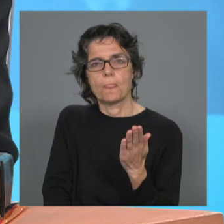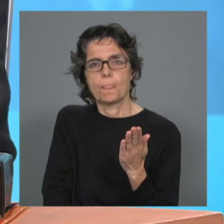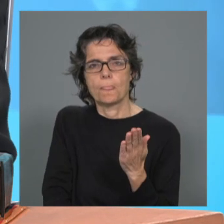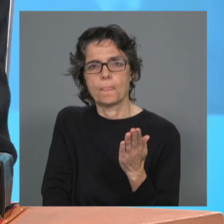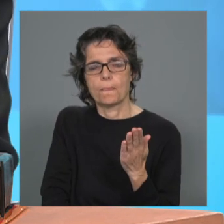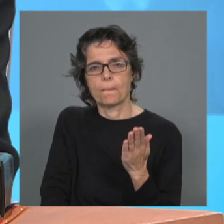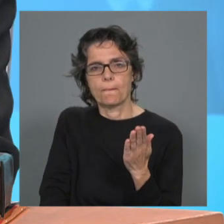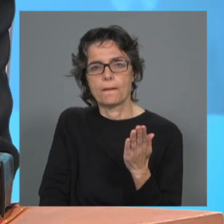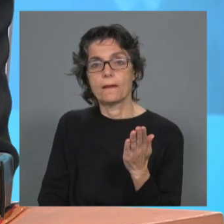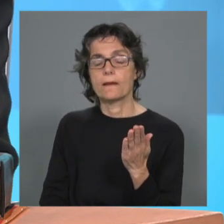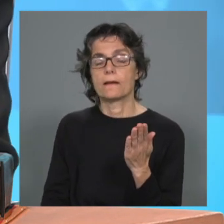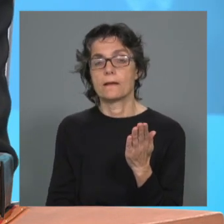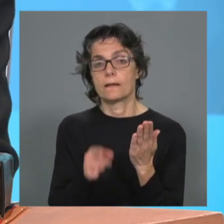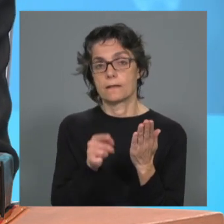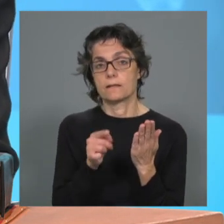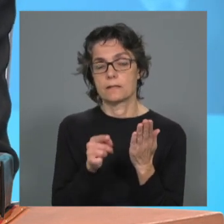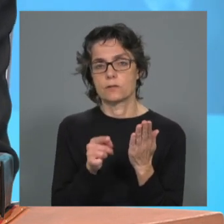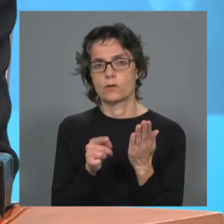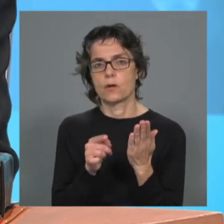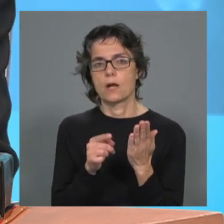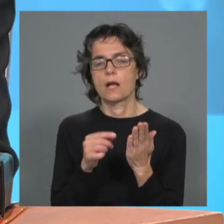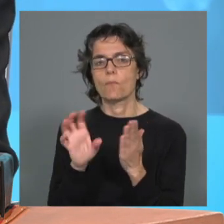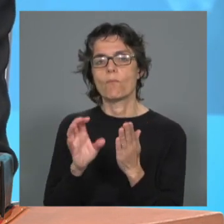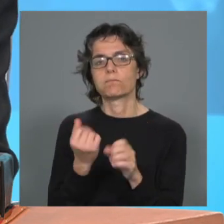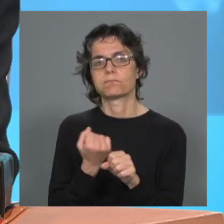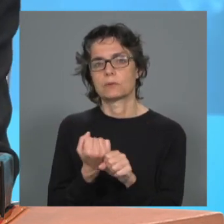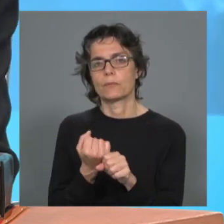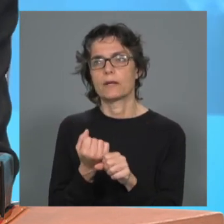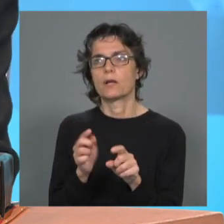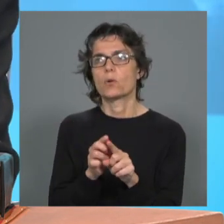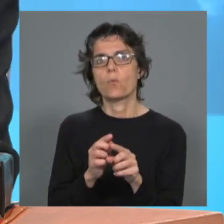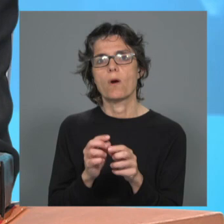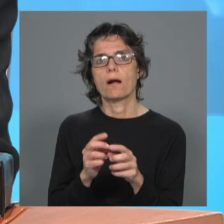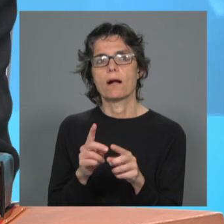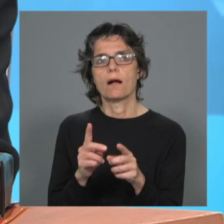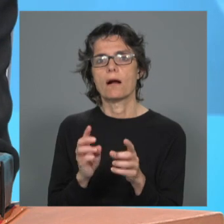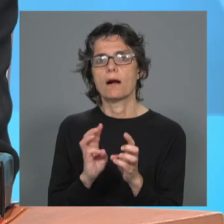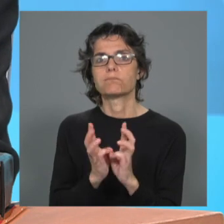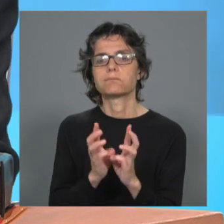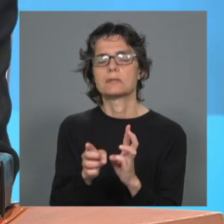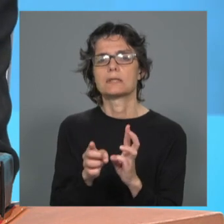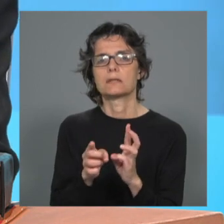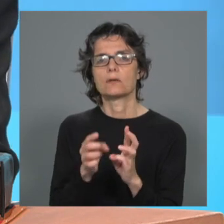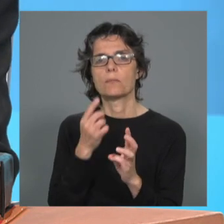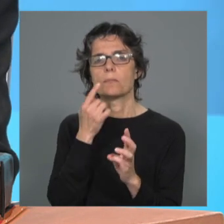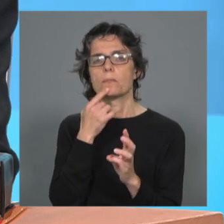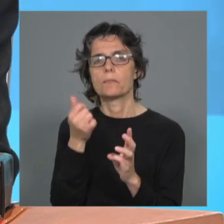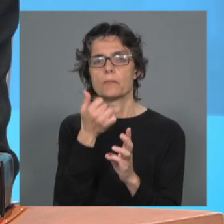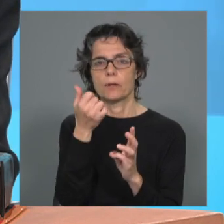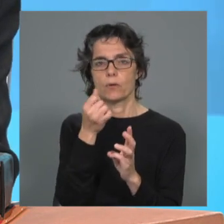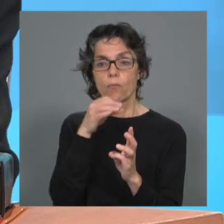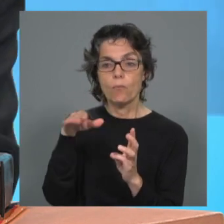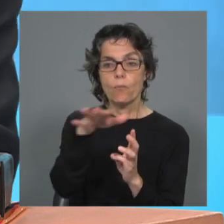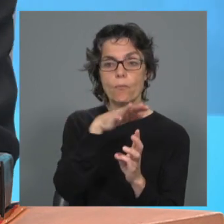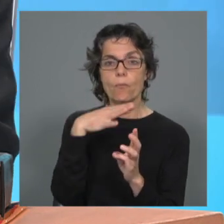pequeno instrumento de trabalho para ajudar a perceber e a compreender o que é o ambiente judaico a